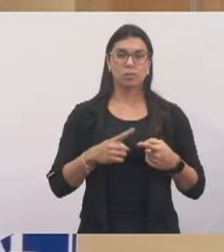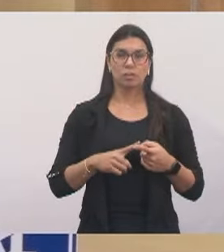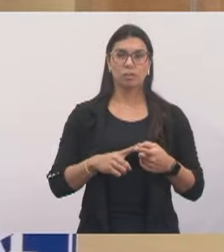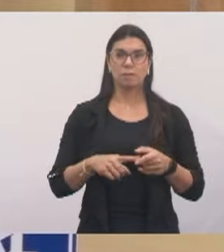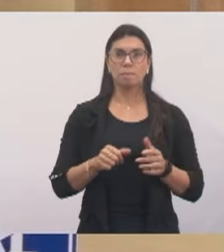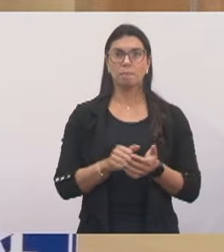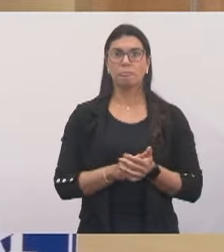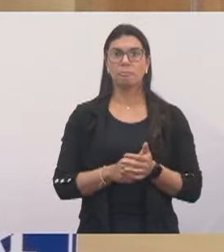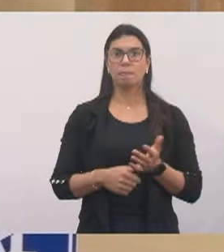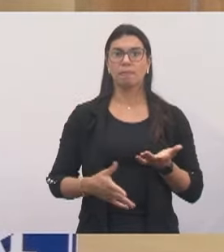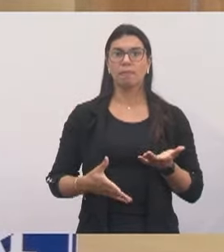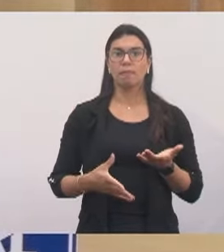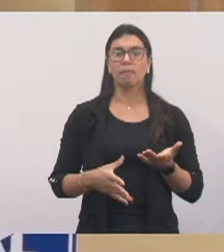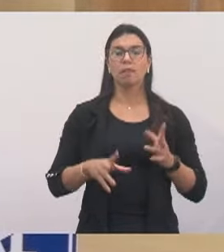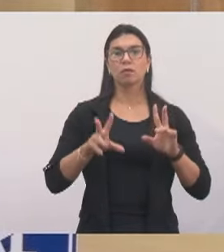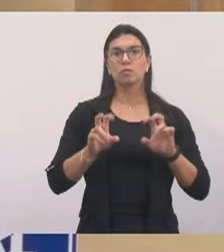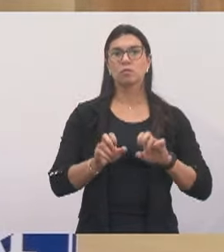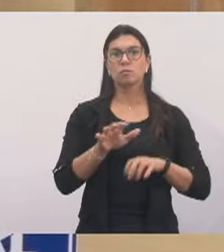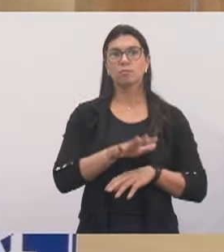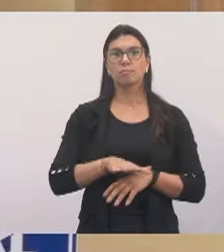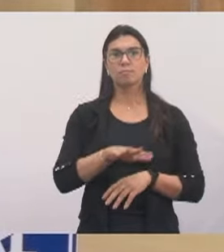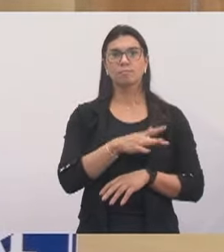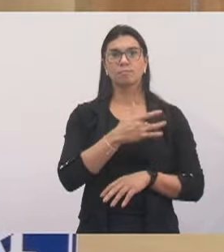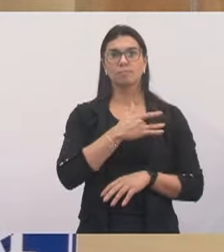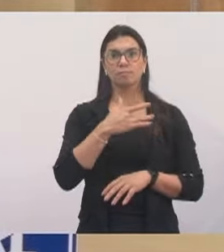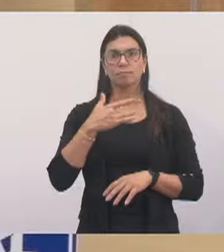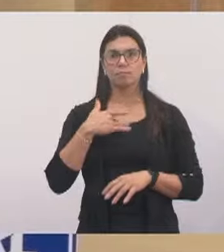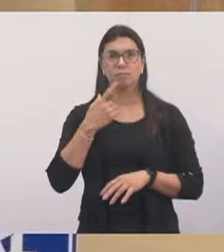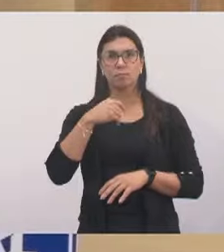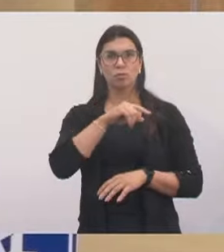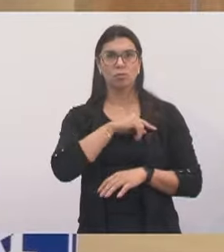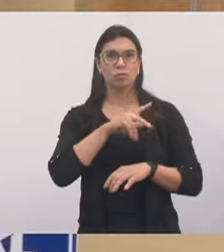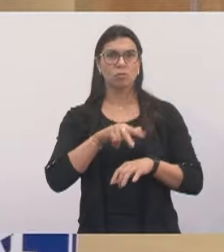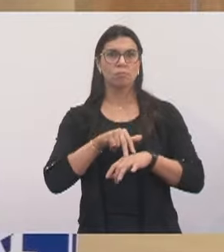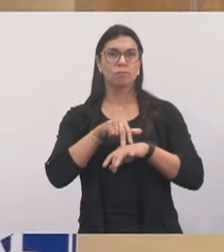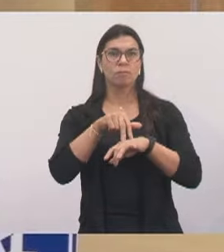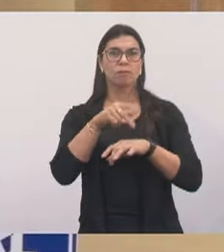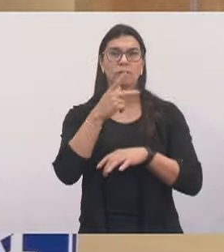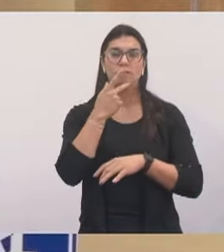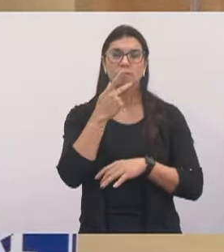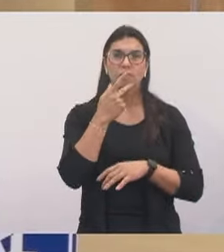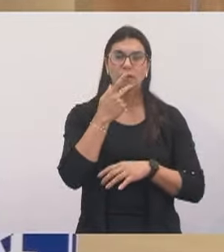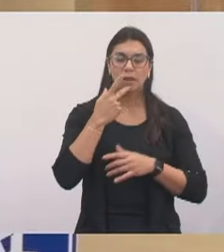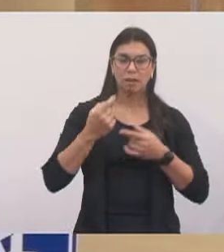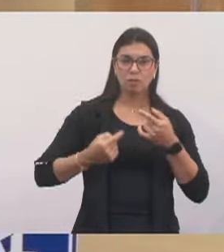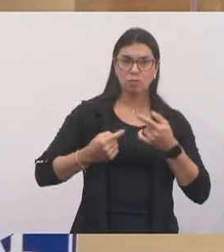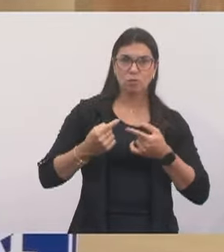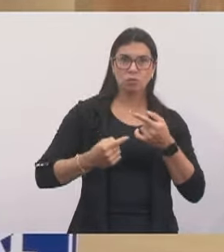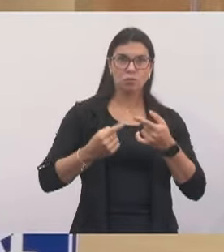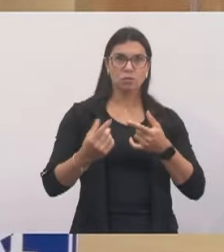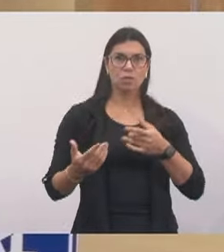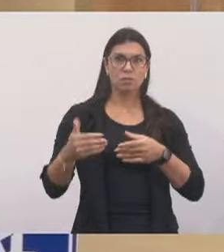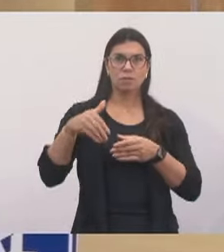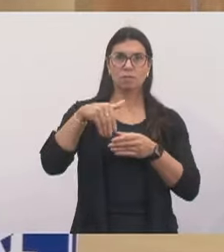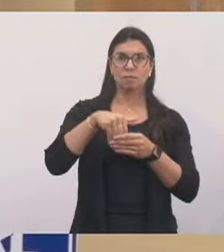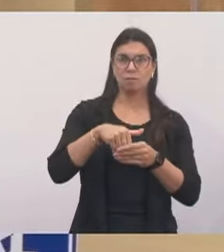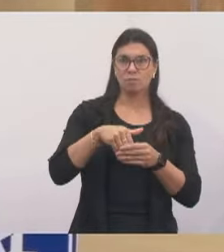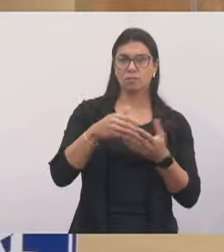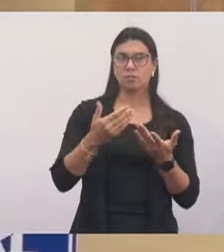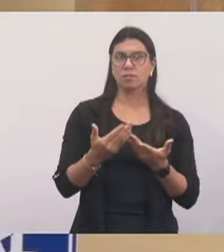estava relacionada à saúde. Então, a gente subir aqui, fazer uma discussão e votar a favor